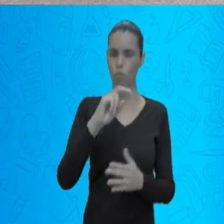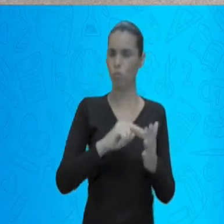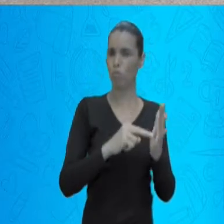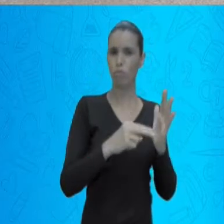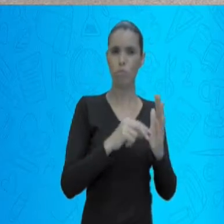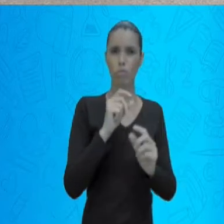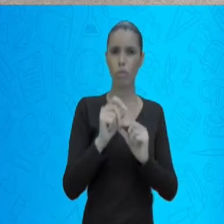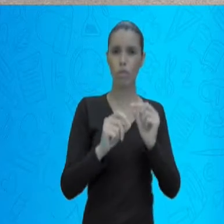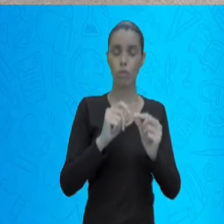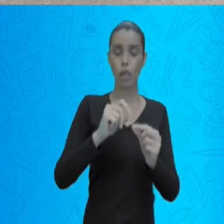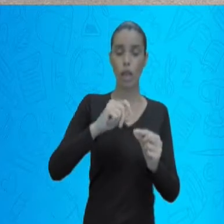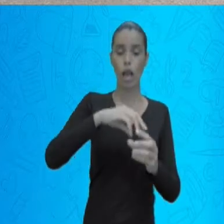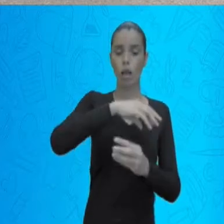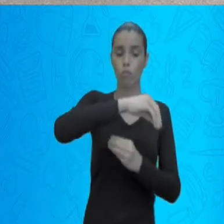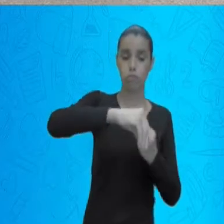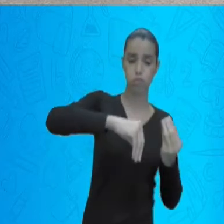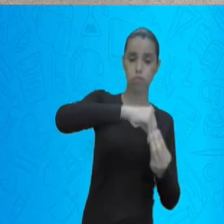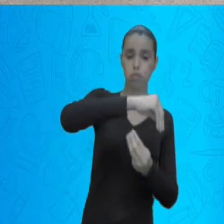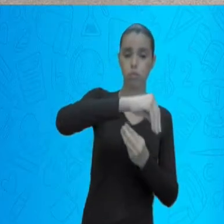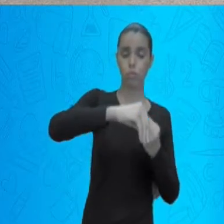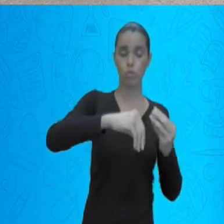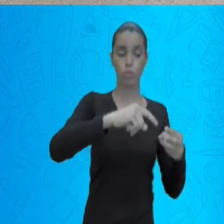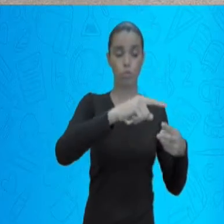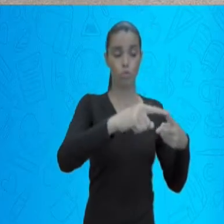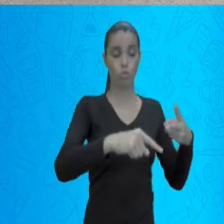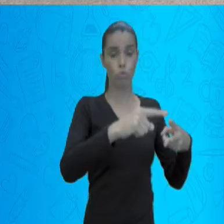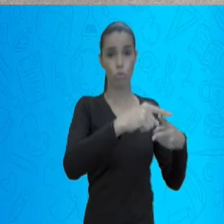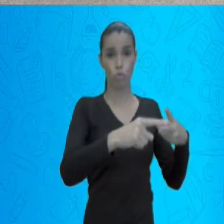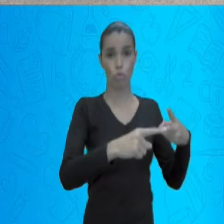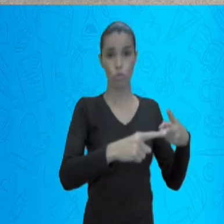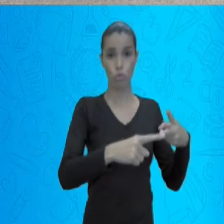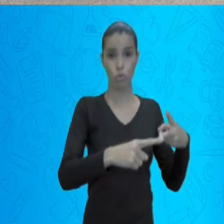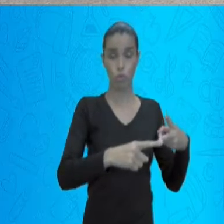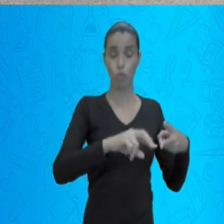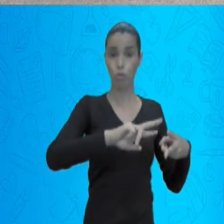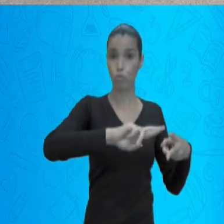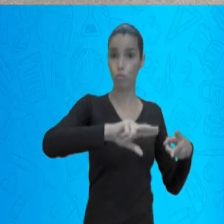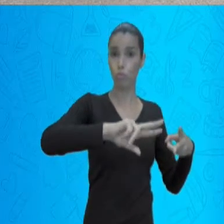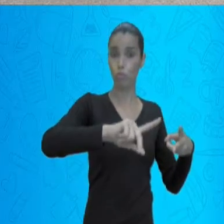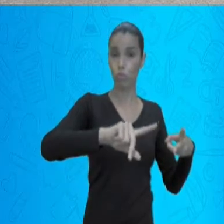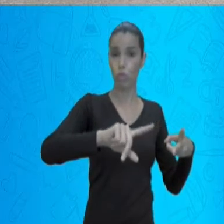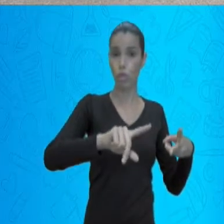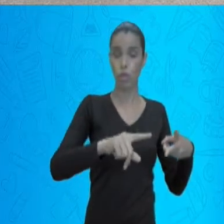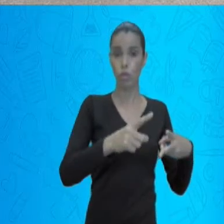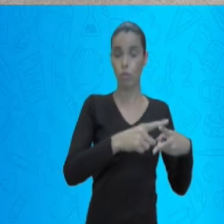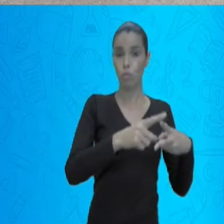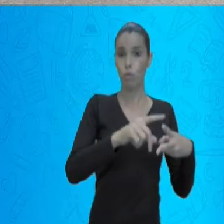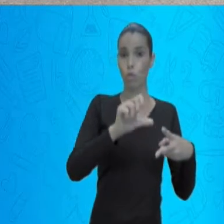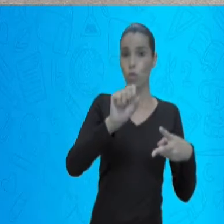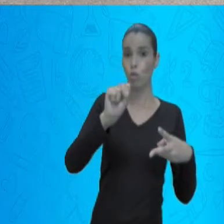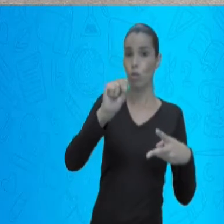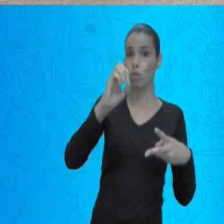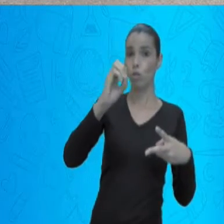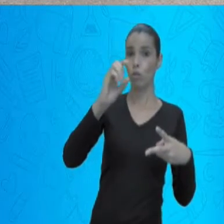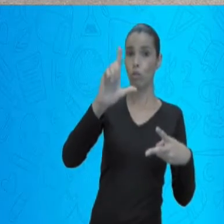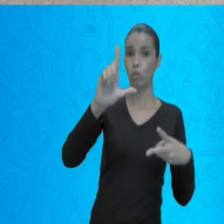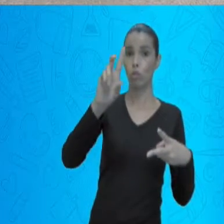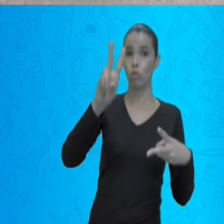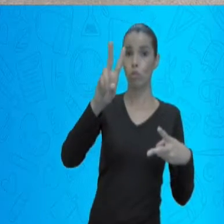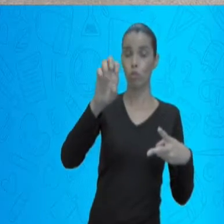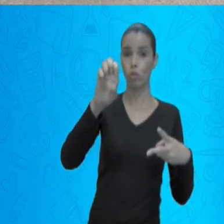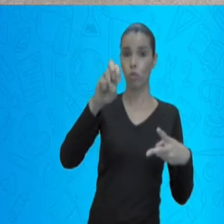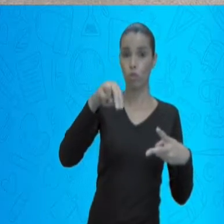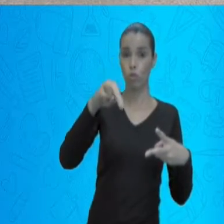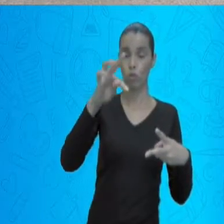um solvente e de um soluto. O que é um solvente? Substância